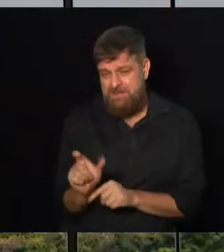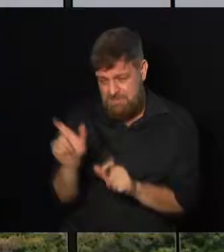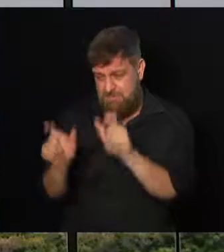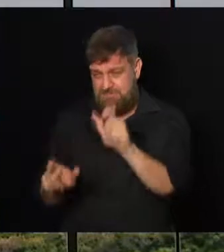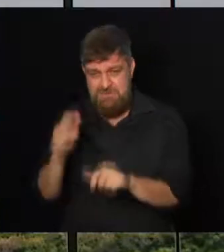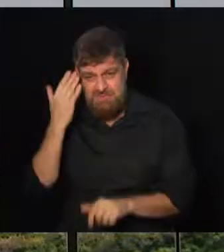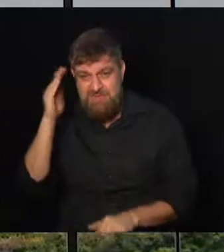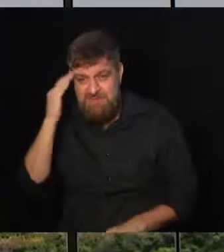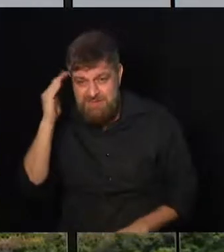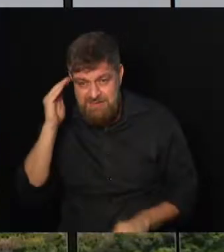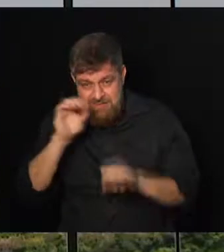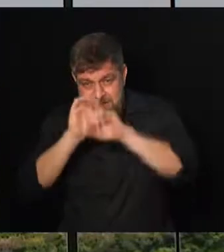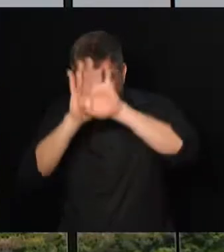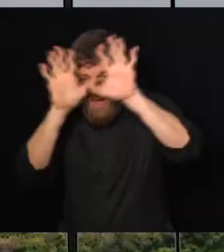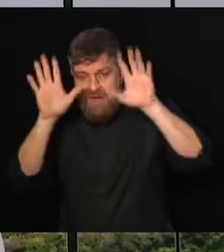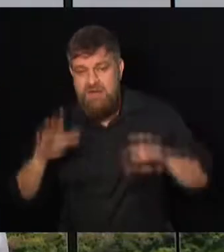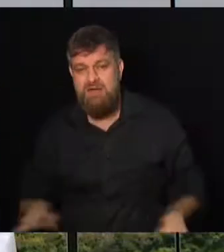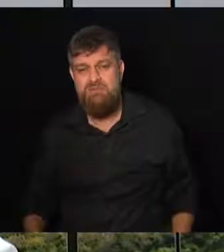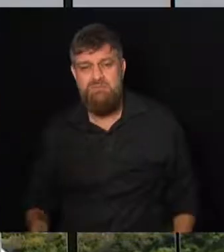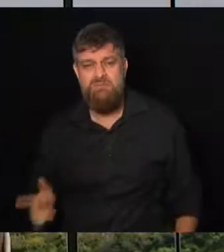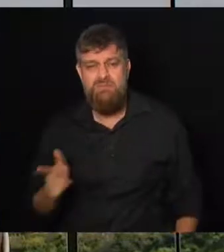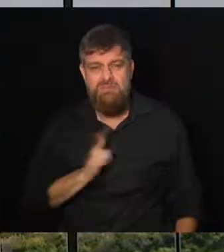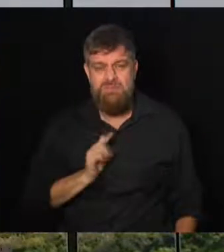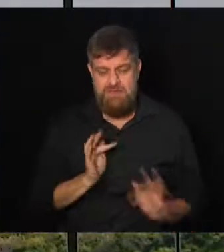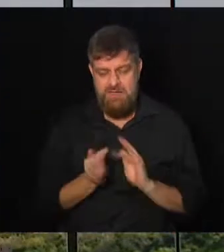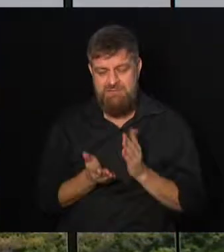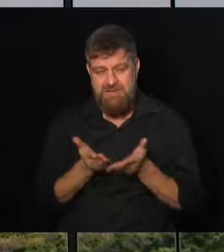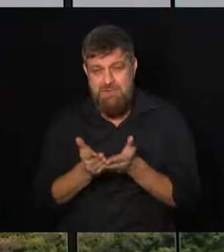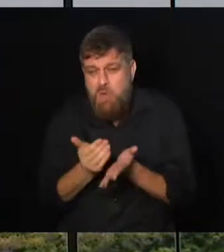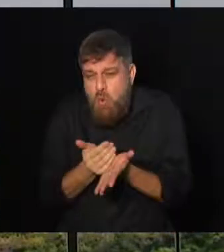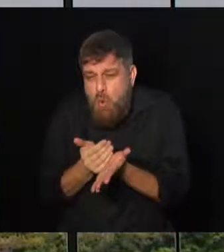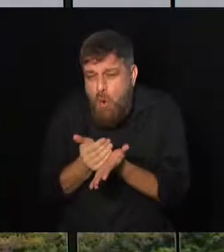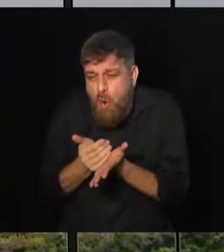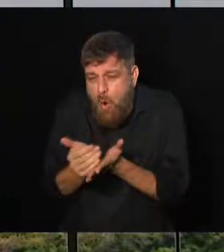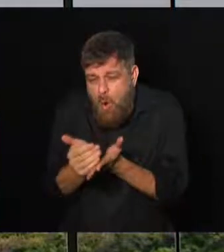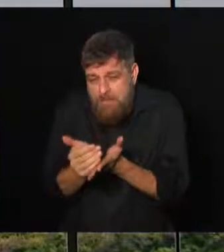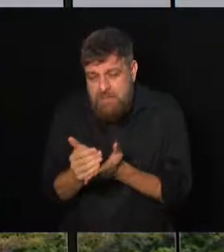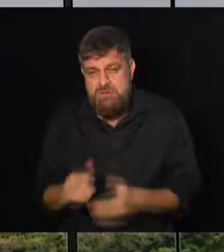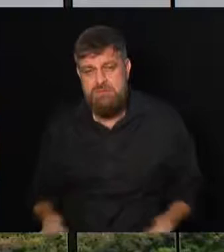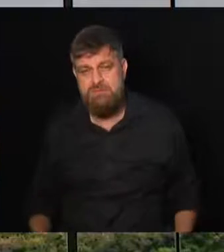a população poder entender. Existe o tratamento inicial. O que,